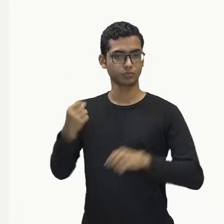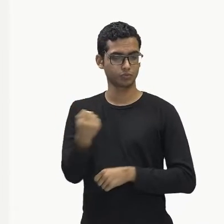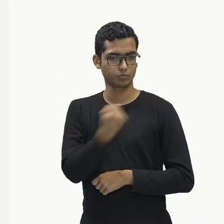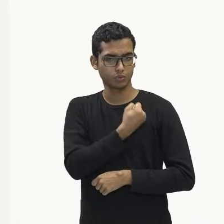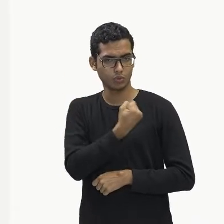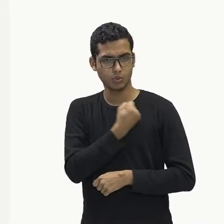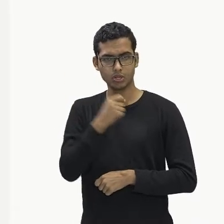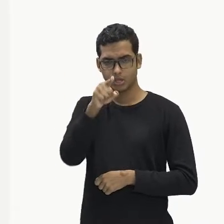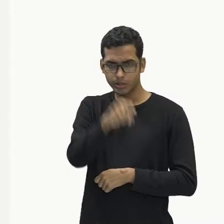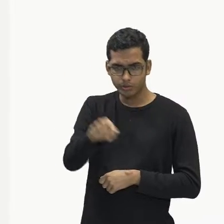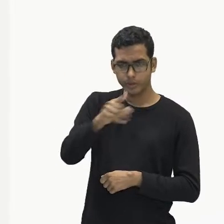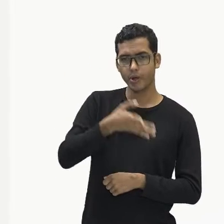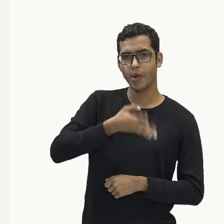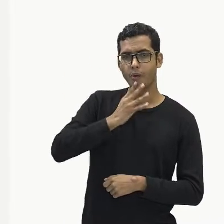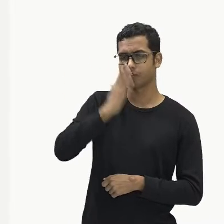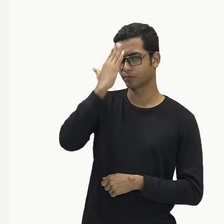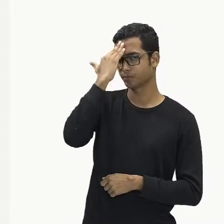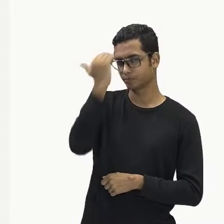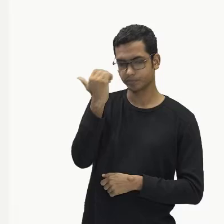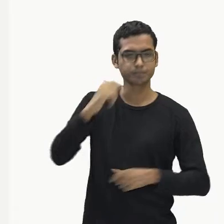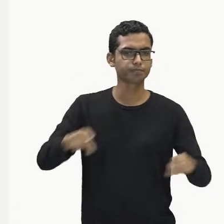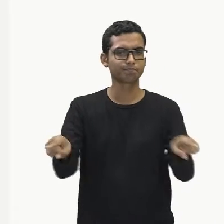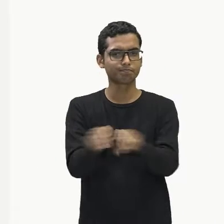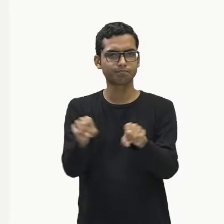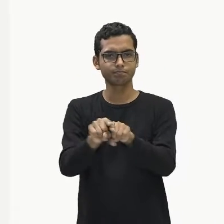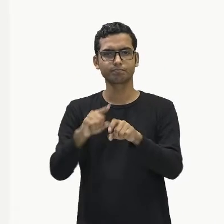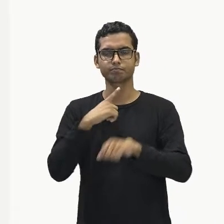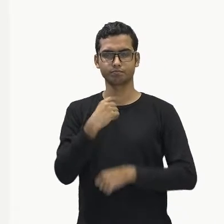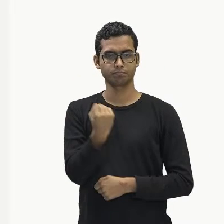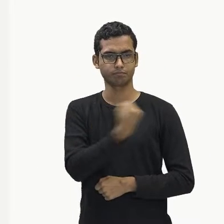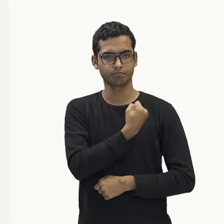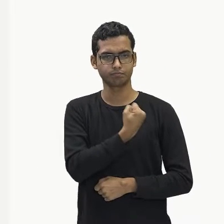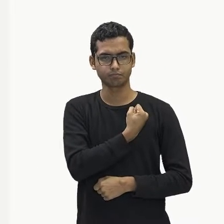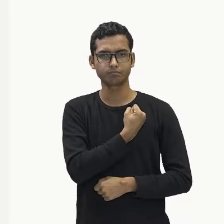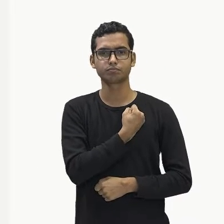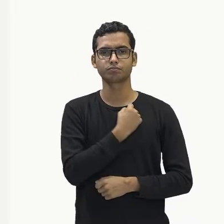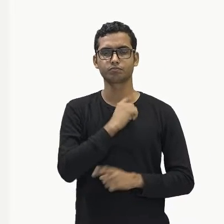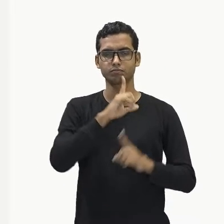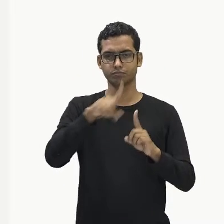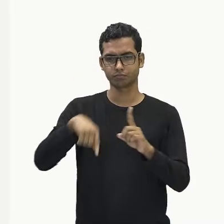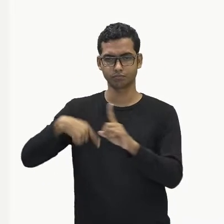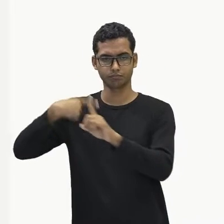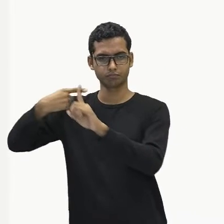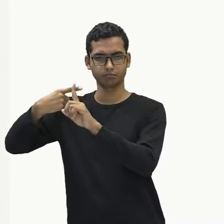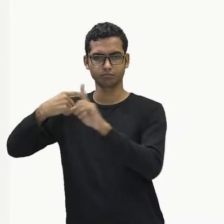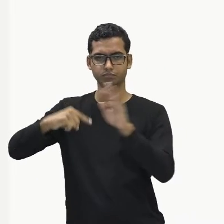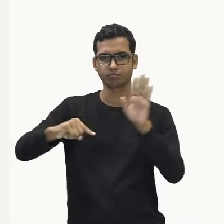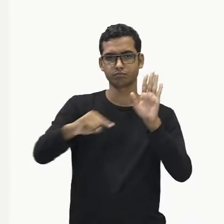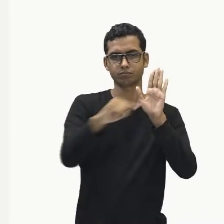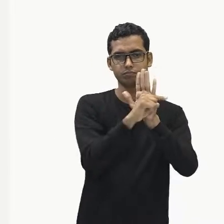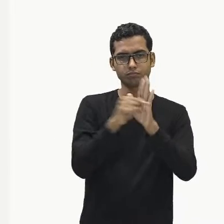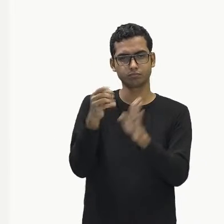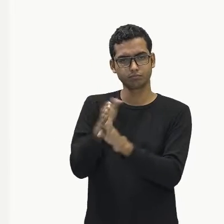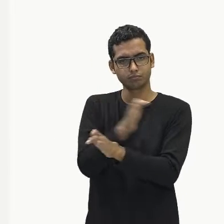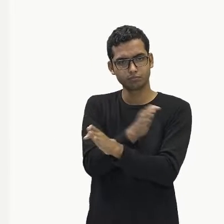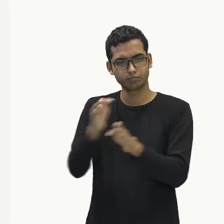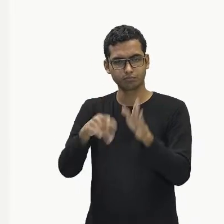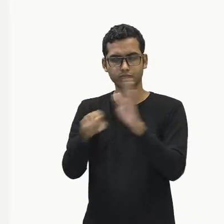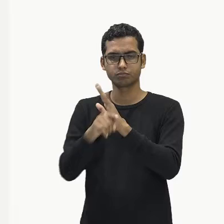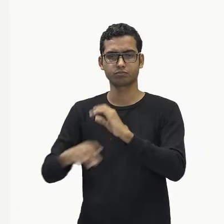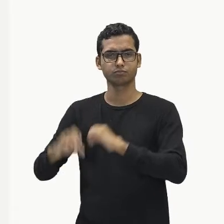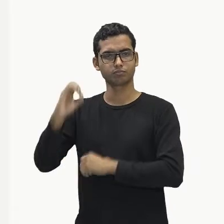você conhece. E aí vai entrar número positivo, número negativo, zero, fração.